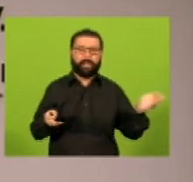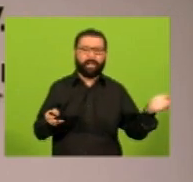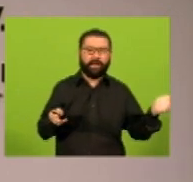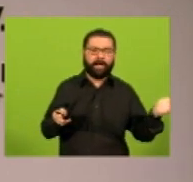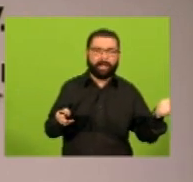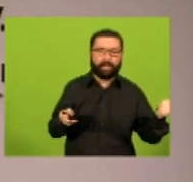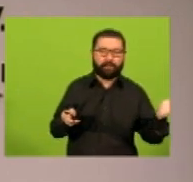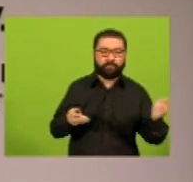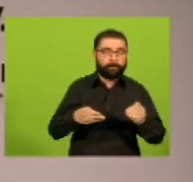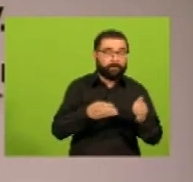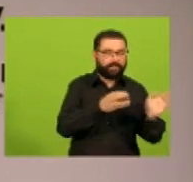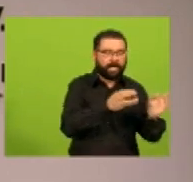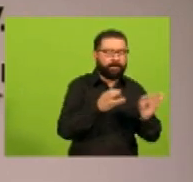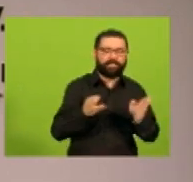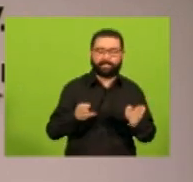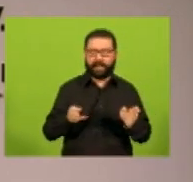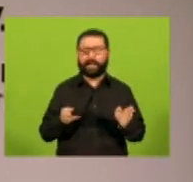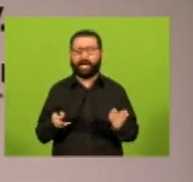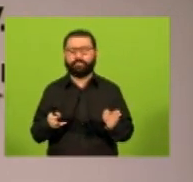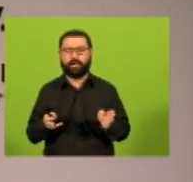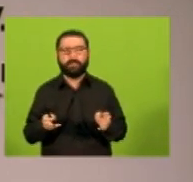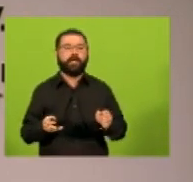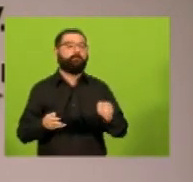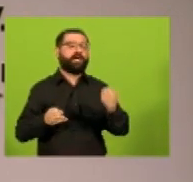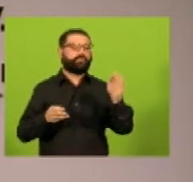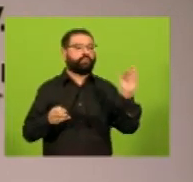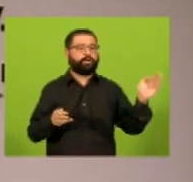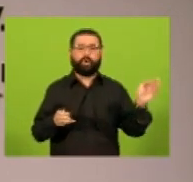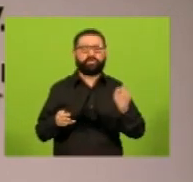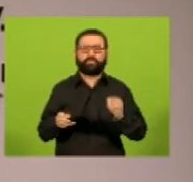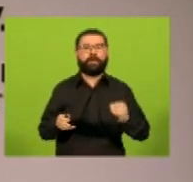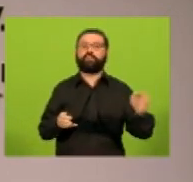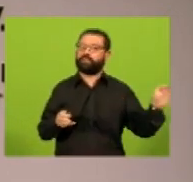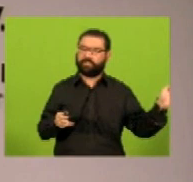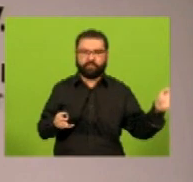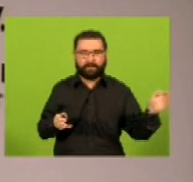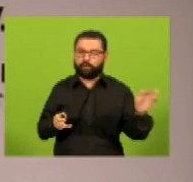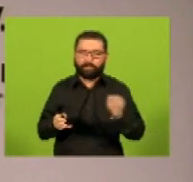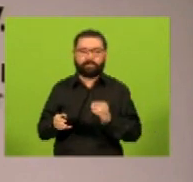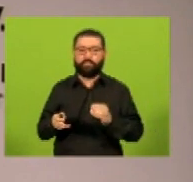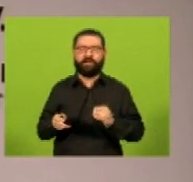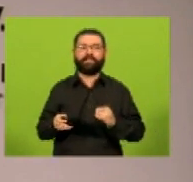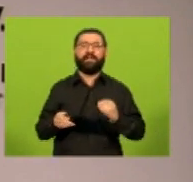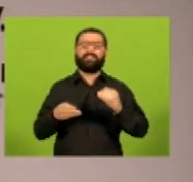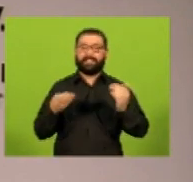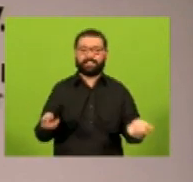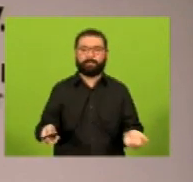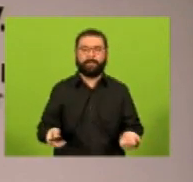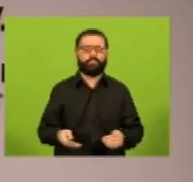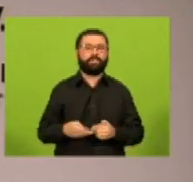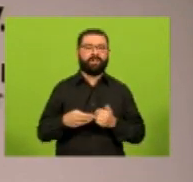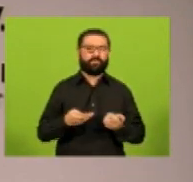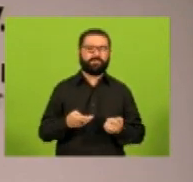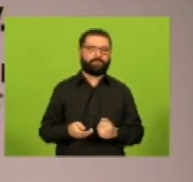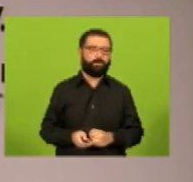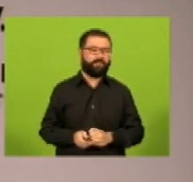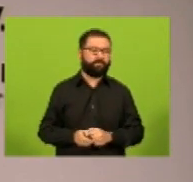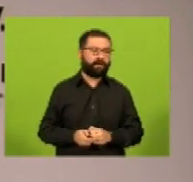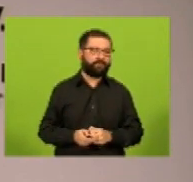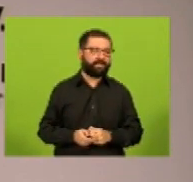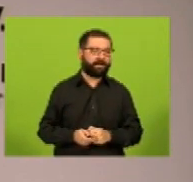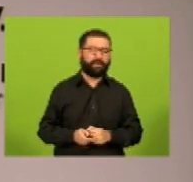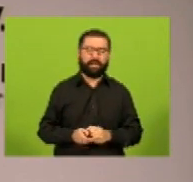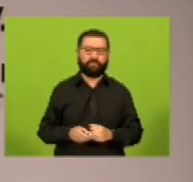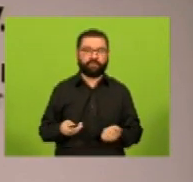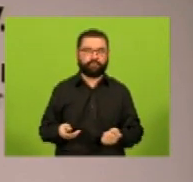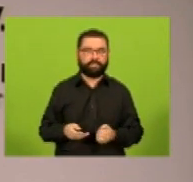para deixar mais destacado, né? Mas de todos os bicos vocês vão ter todas as cores desses bicos, todas as cores